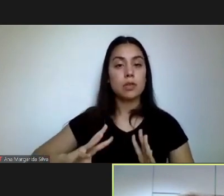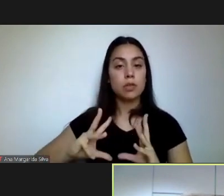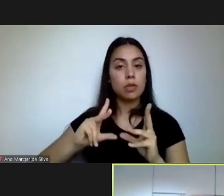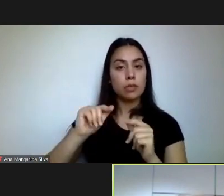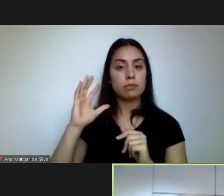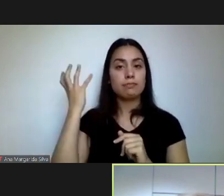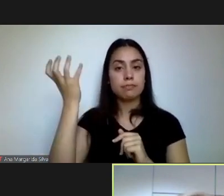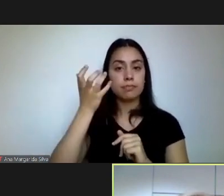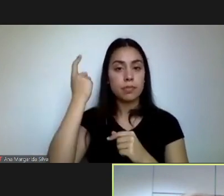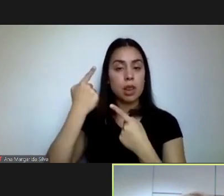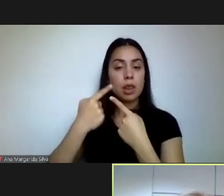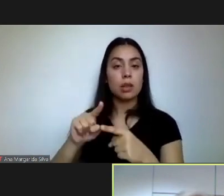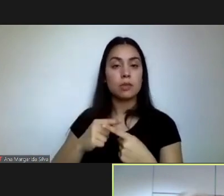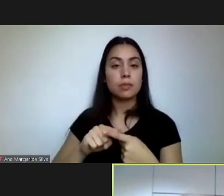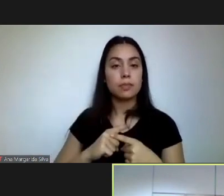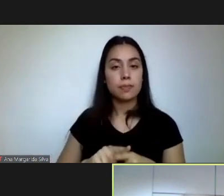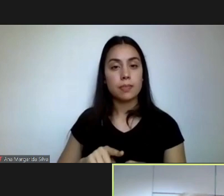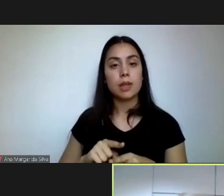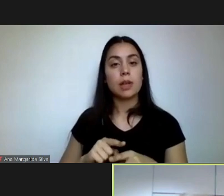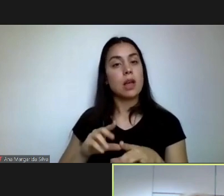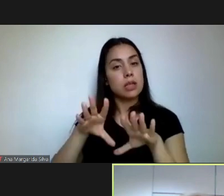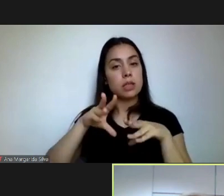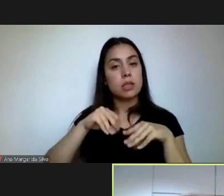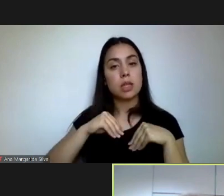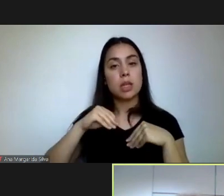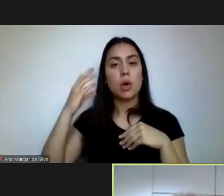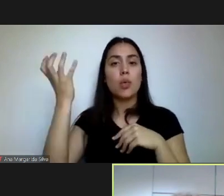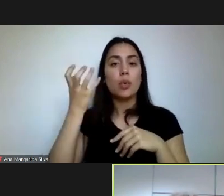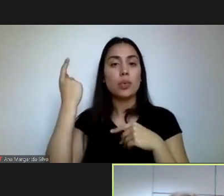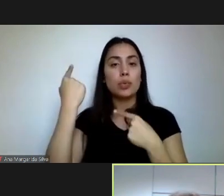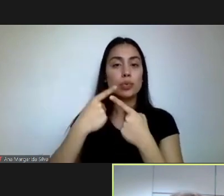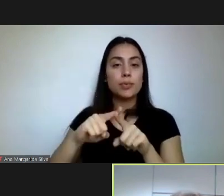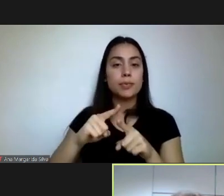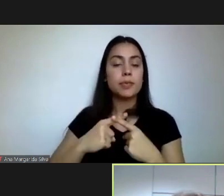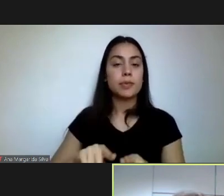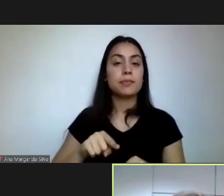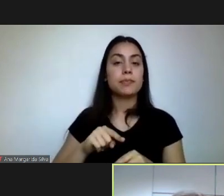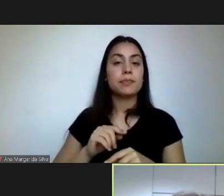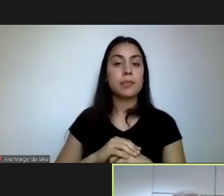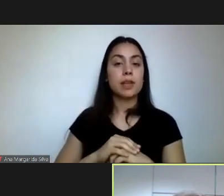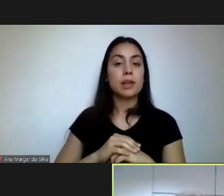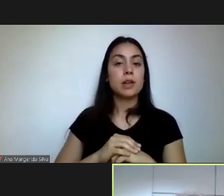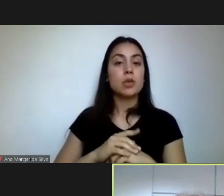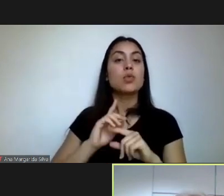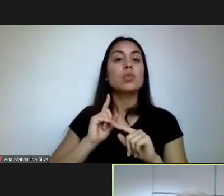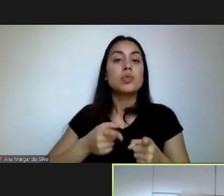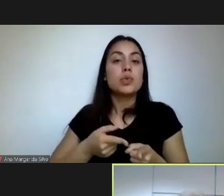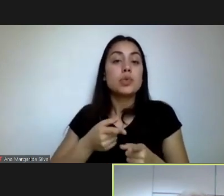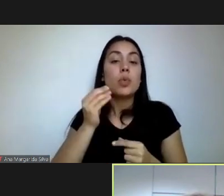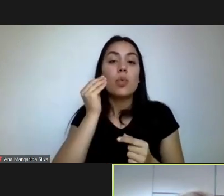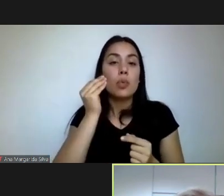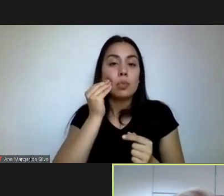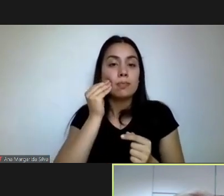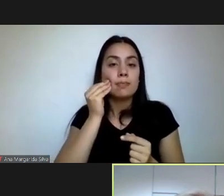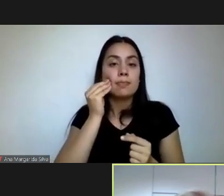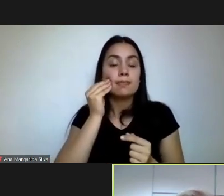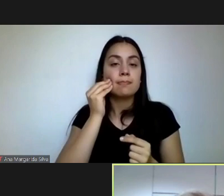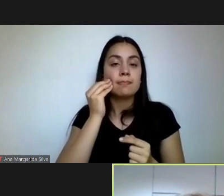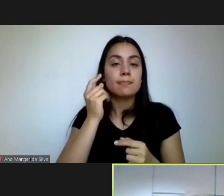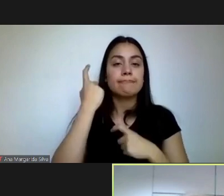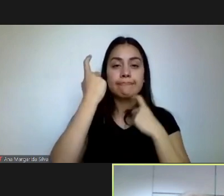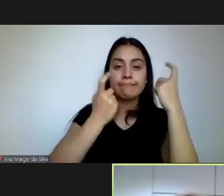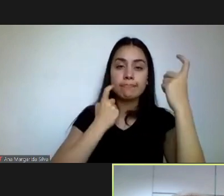este sentido de pertença e esta cultura que se cria nasce desta reflexão e é aqui que nós queremos. Portanto, o